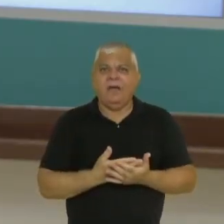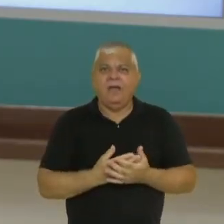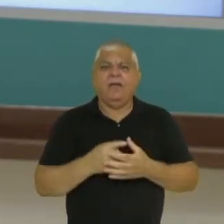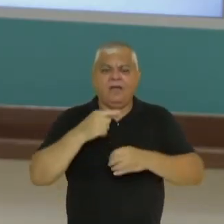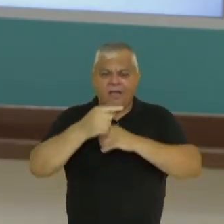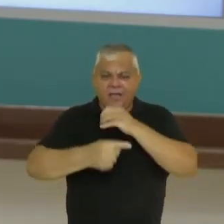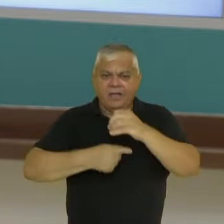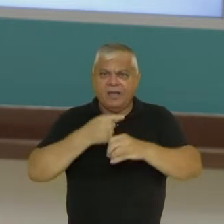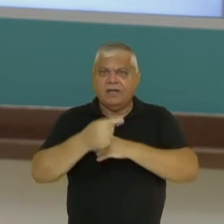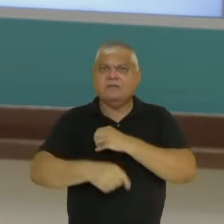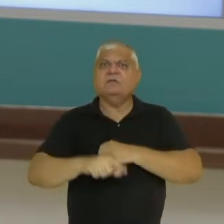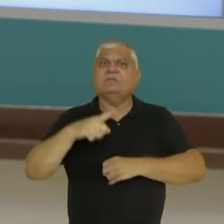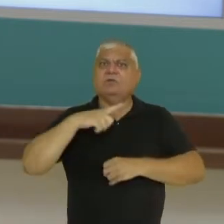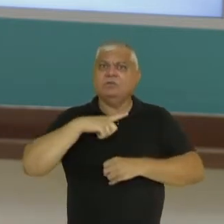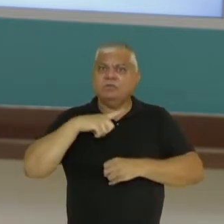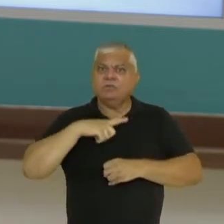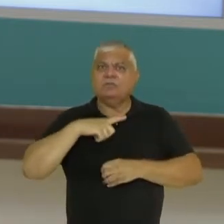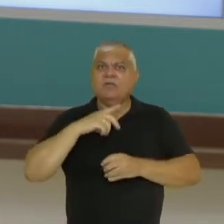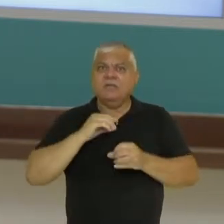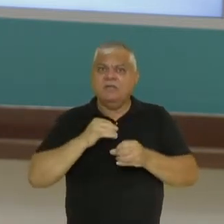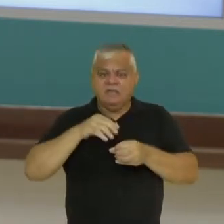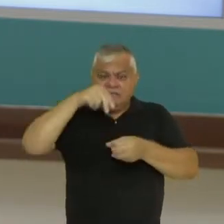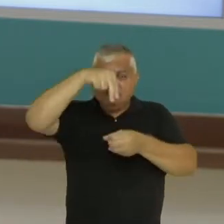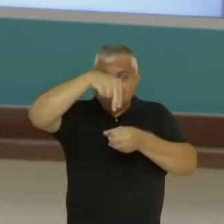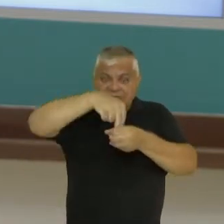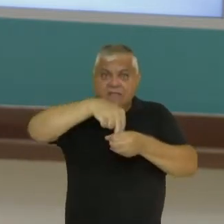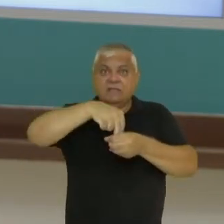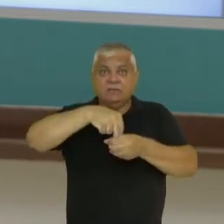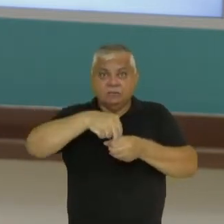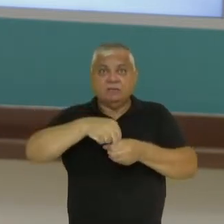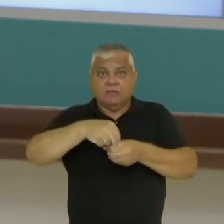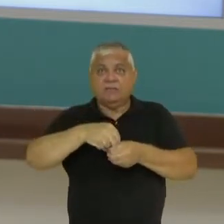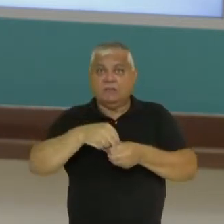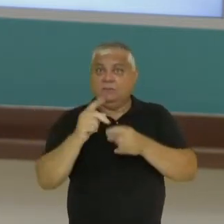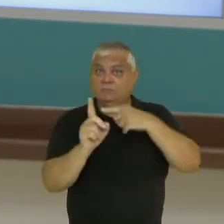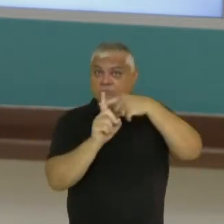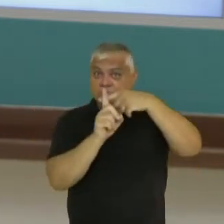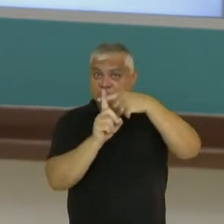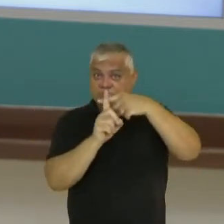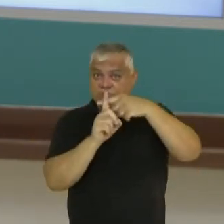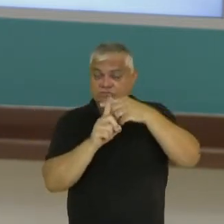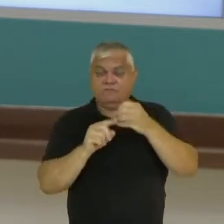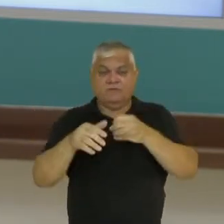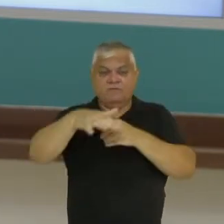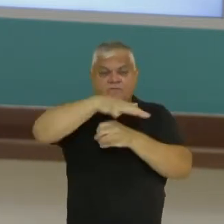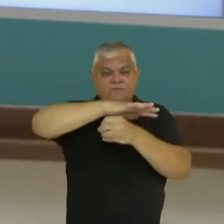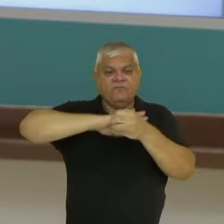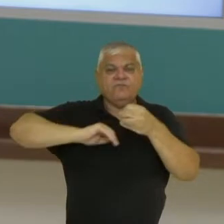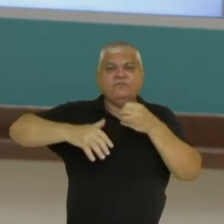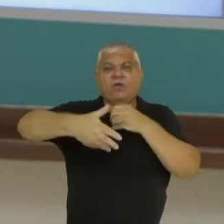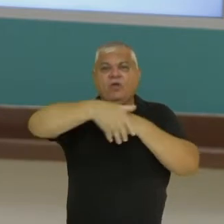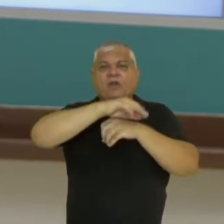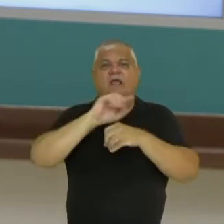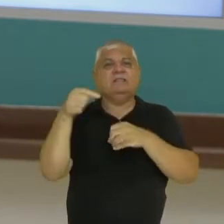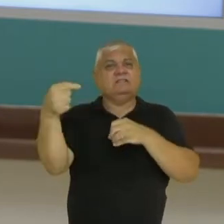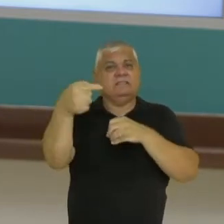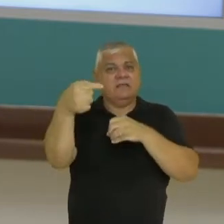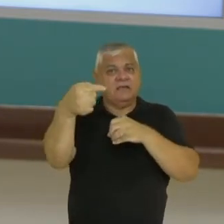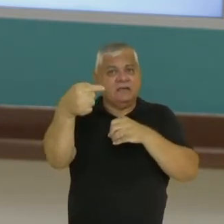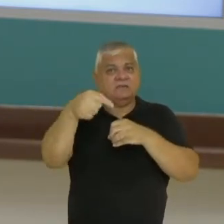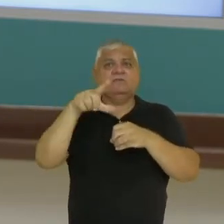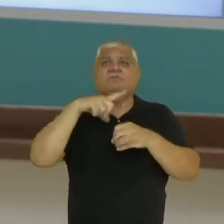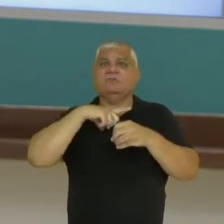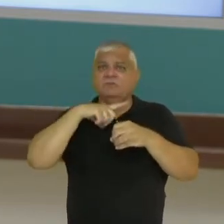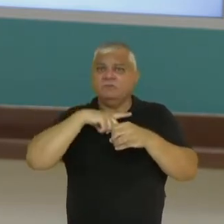ele tem uma parte central mais maciça e positiva e uma parte externa, né, de valor negativo, e o que ele mais